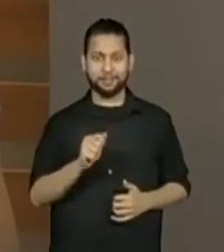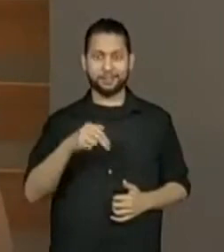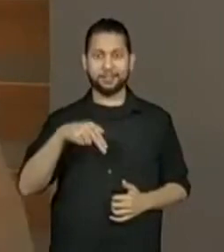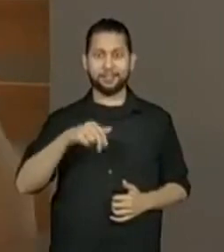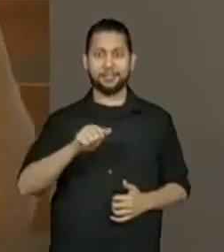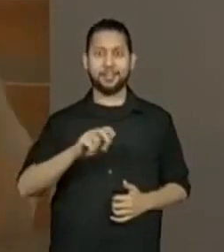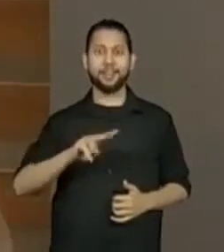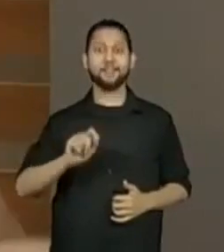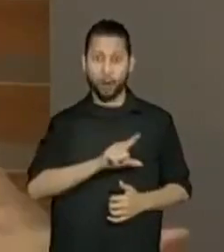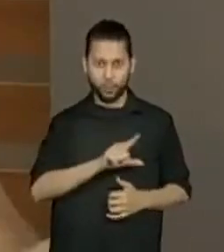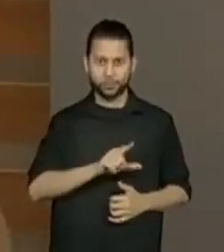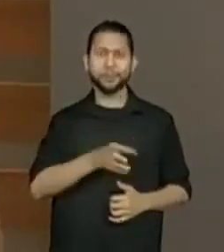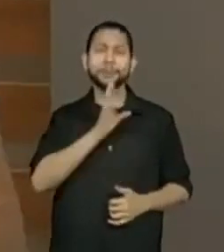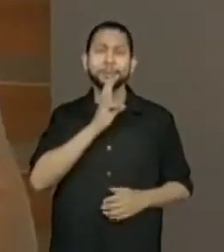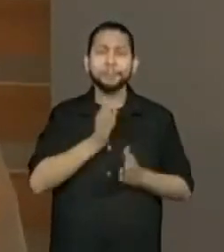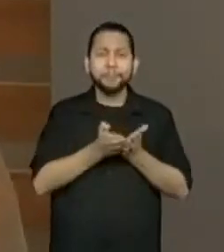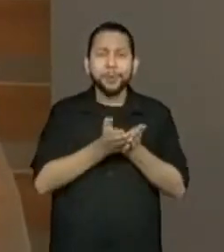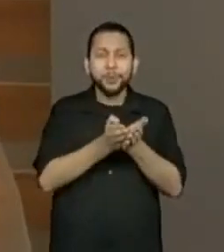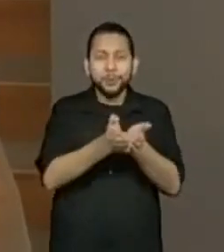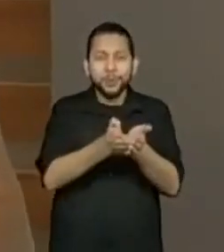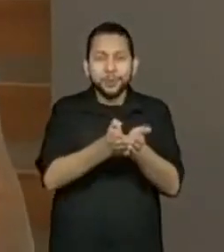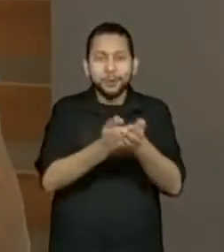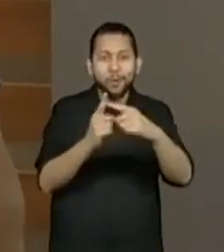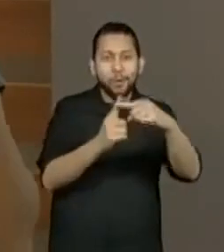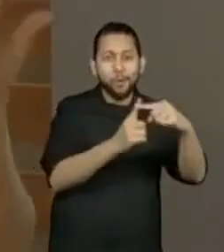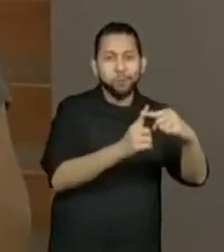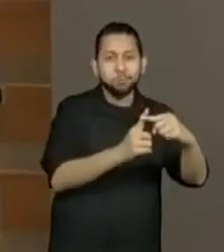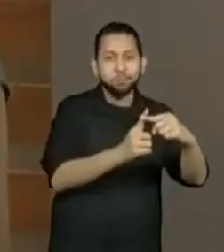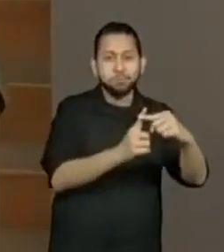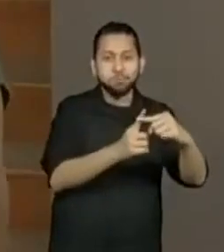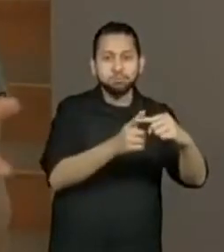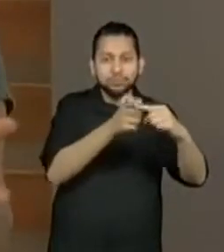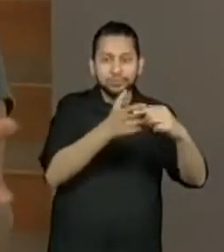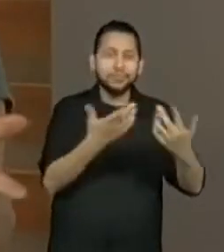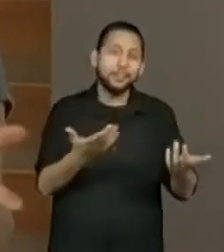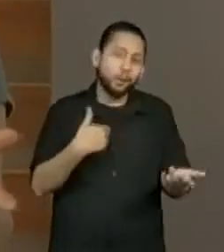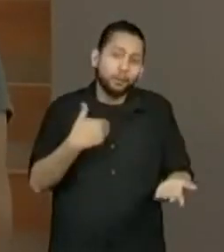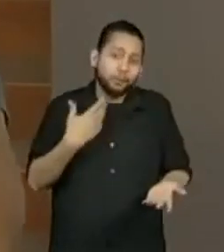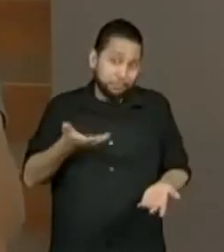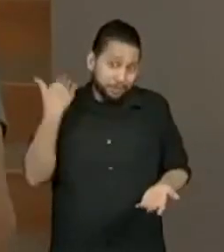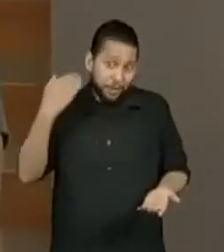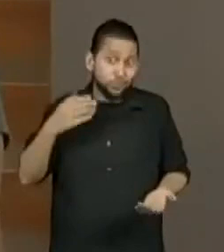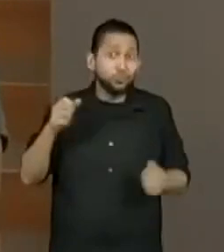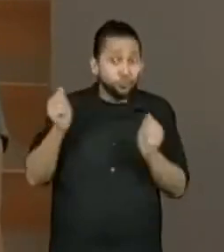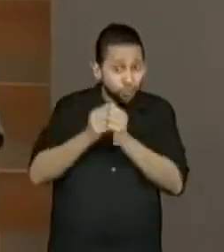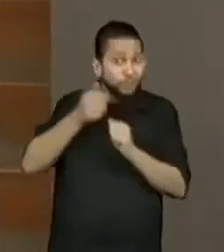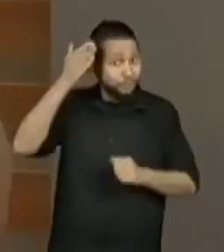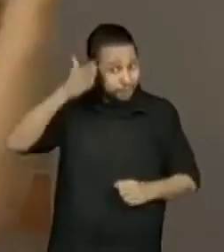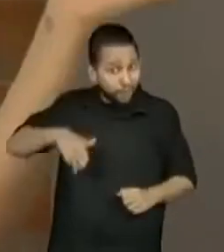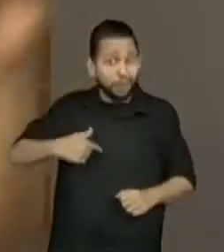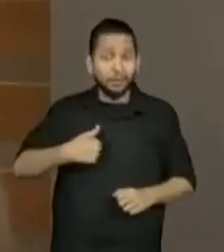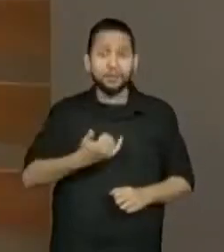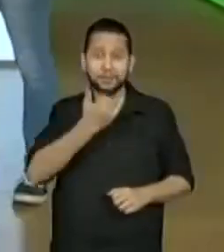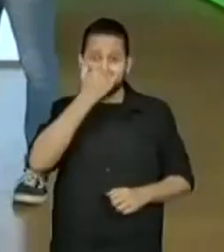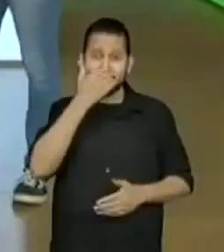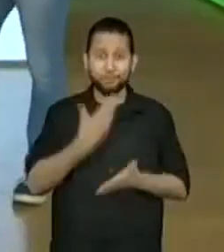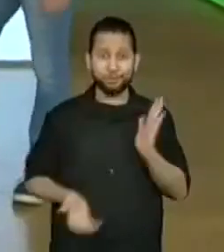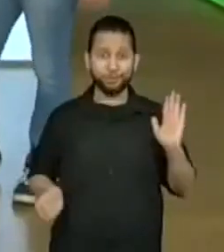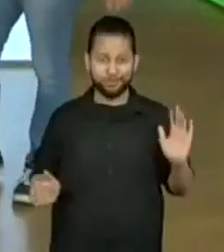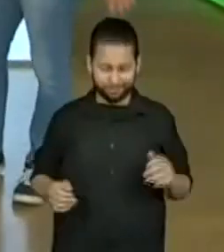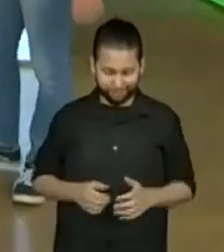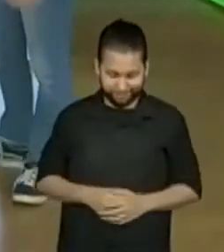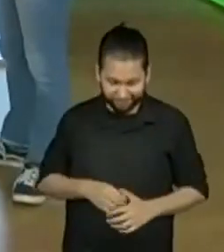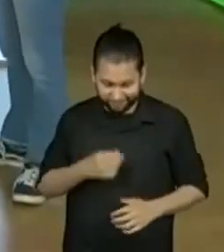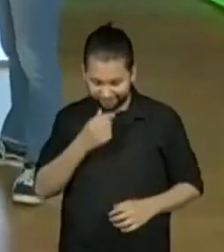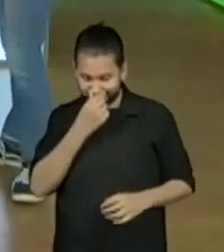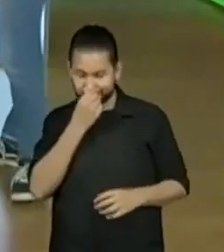o Batalha Naval e eu perdi. Então, isso não quer dizer muita coisa, certo? Então, fique despreocupado. Pronto. Tudo